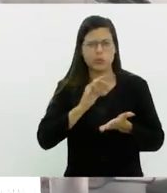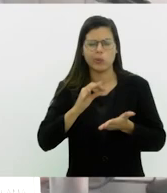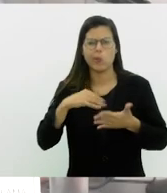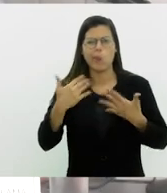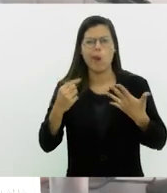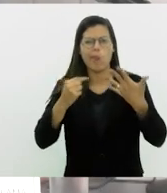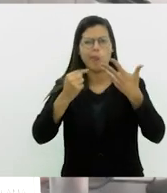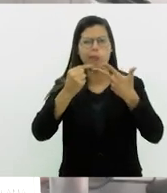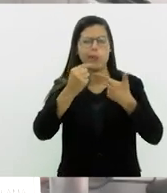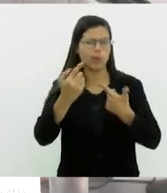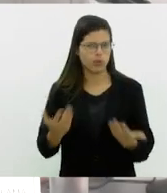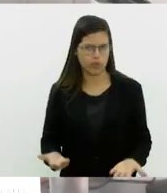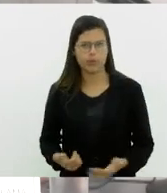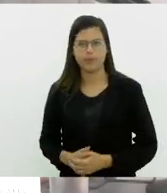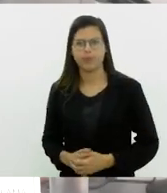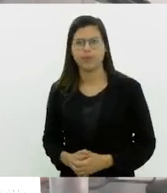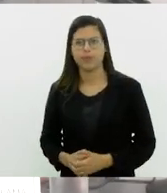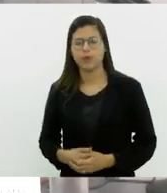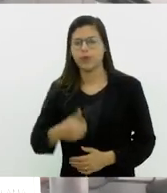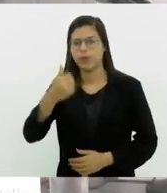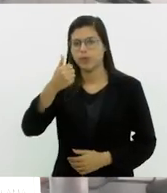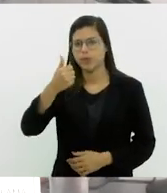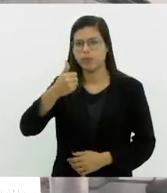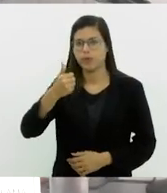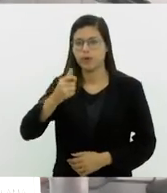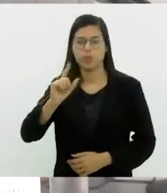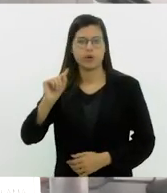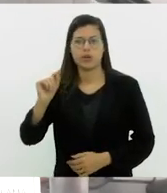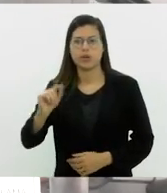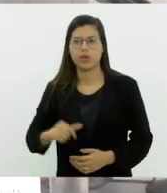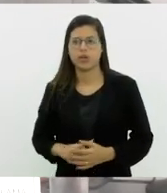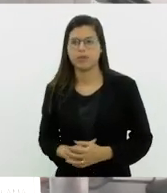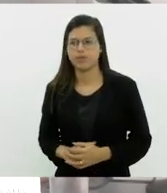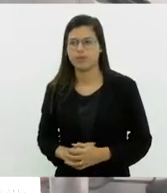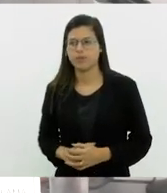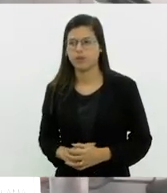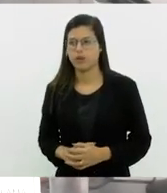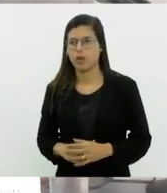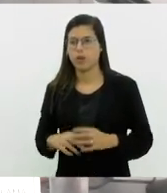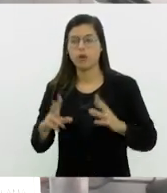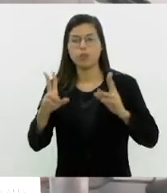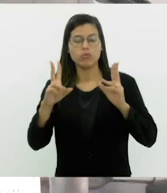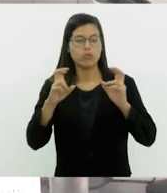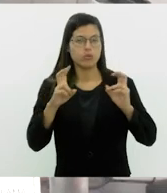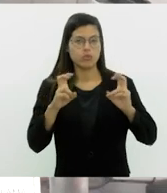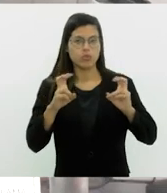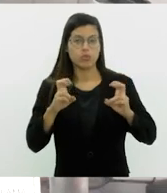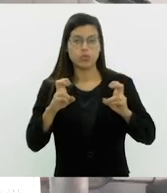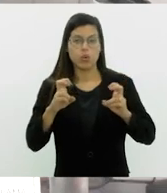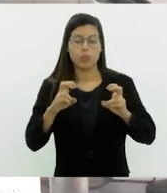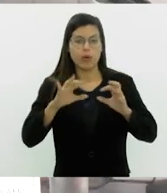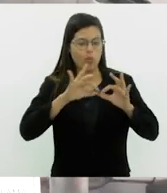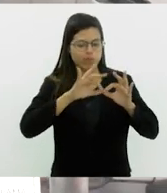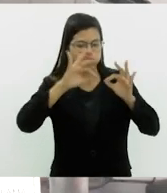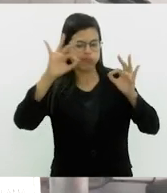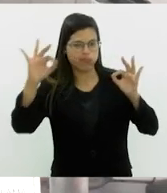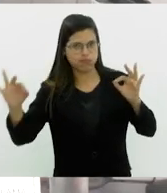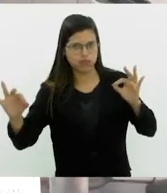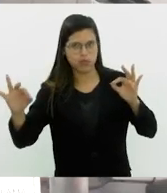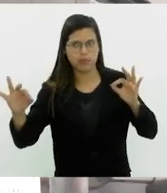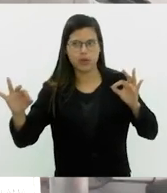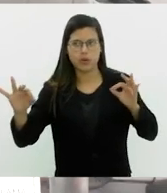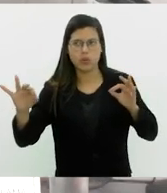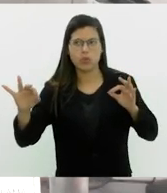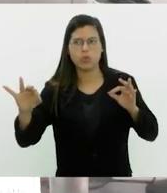na altura? Primeiro ponto, a questão do itinerário, do percurso, não